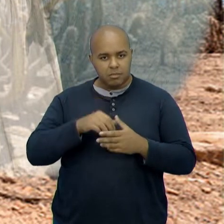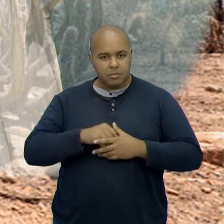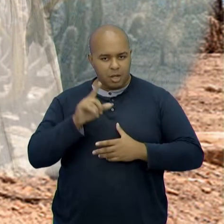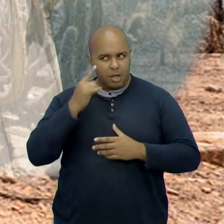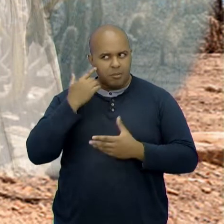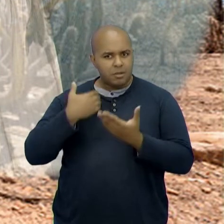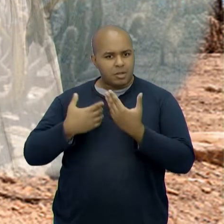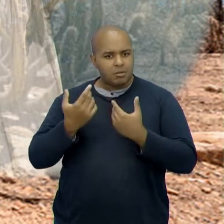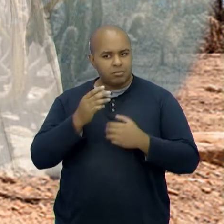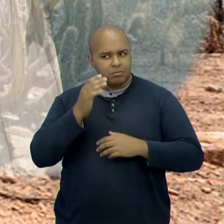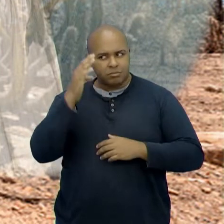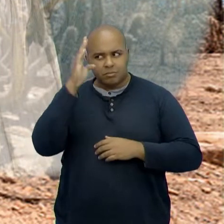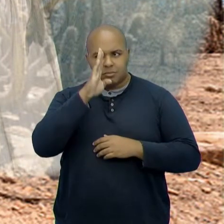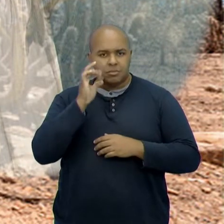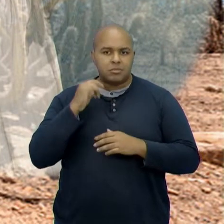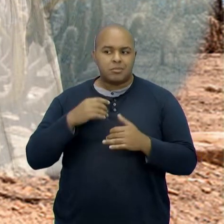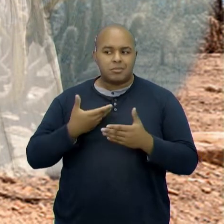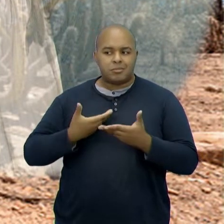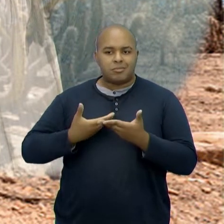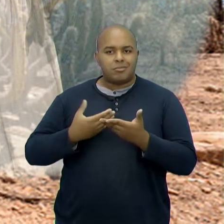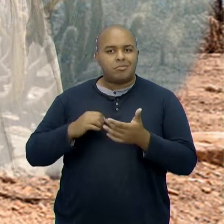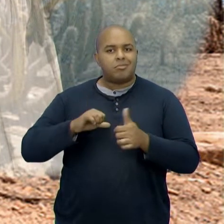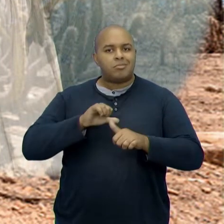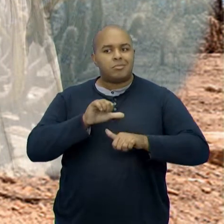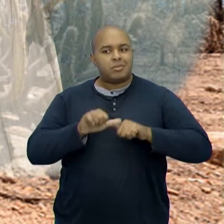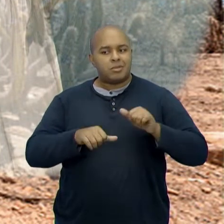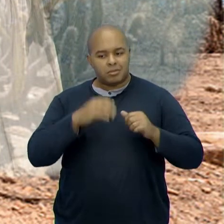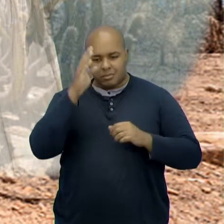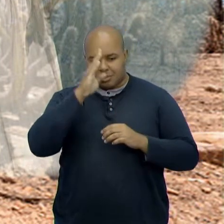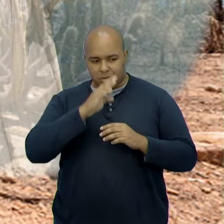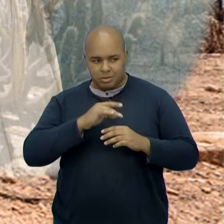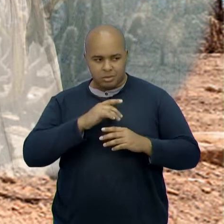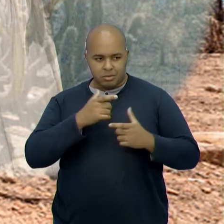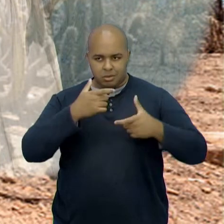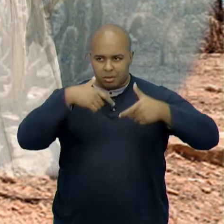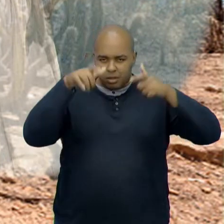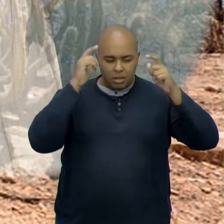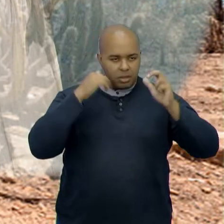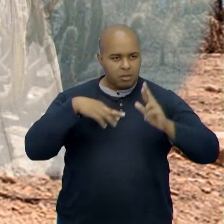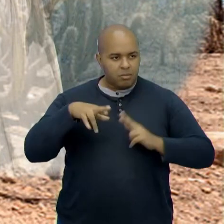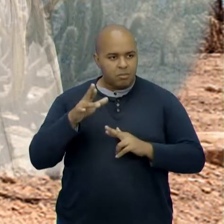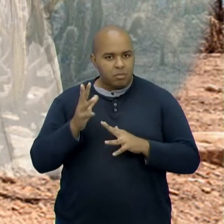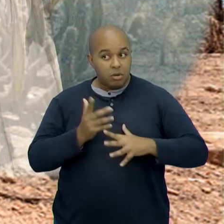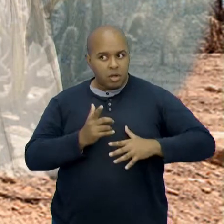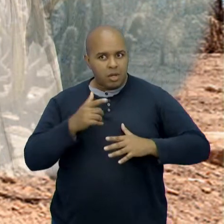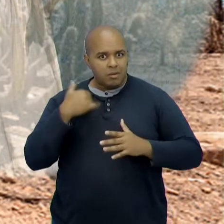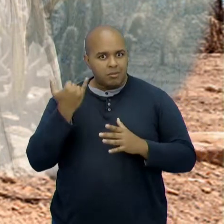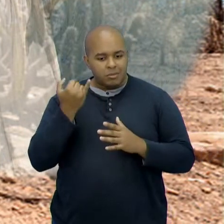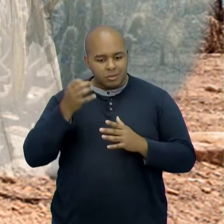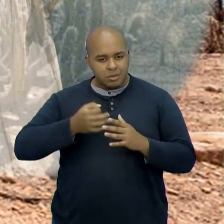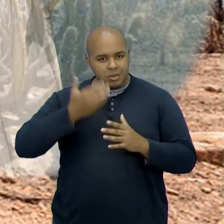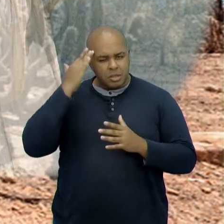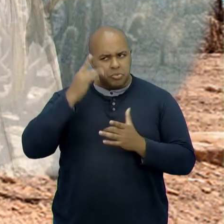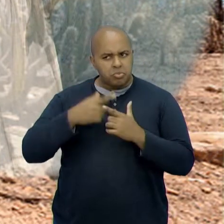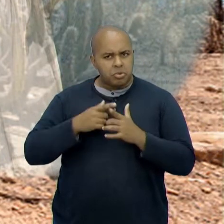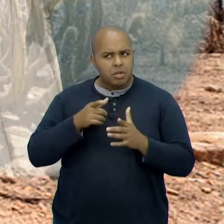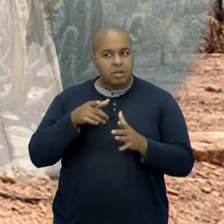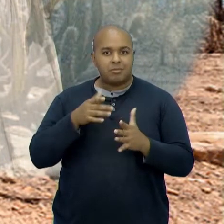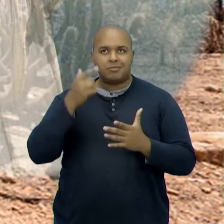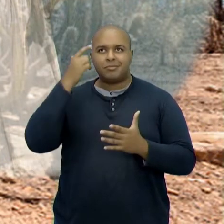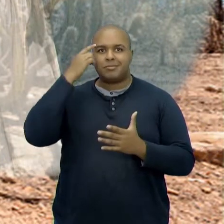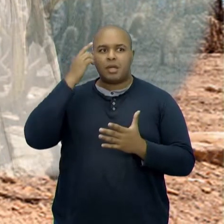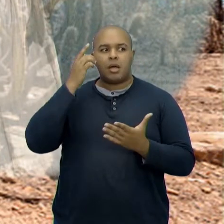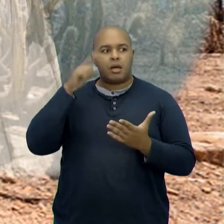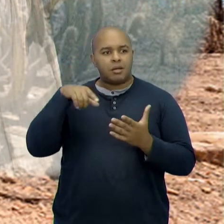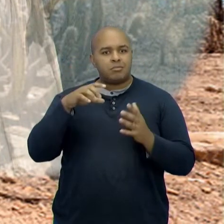uma época em que o Brasil estava numa transição entre o Brasil Império e o Brasil República, então isso é importante entender, porque pensa,